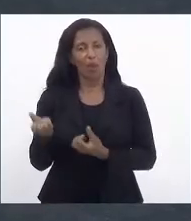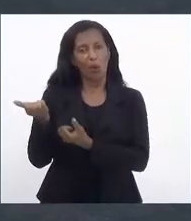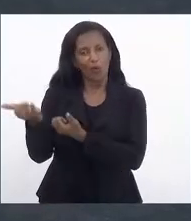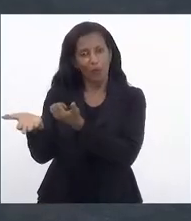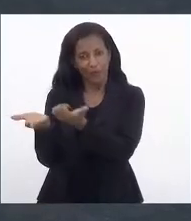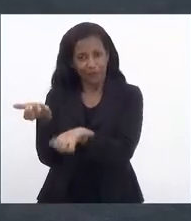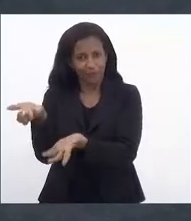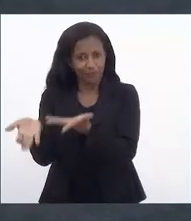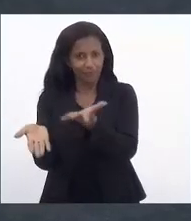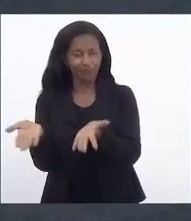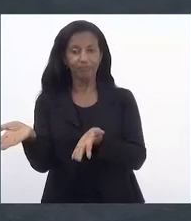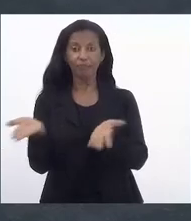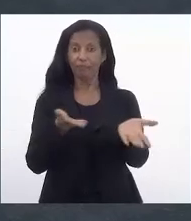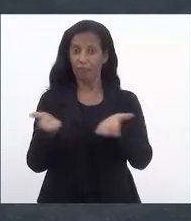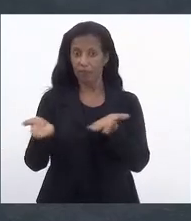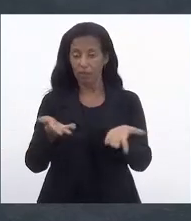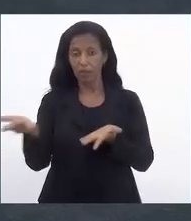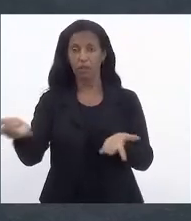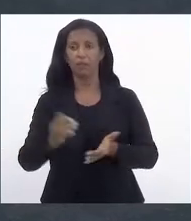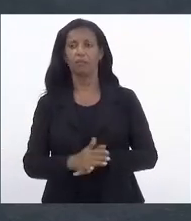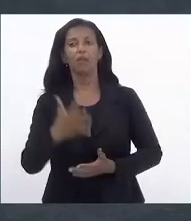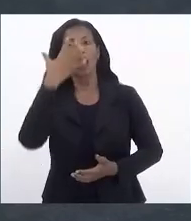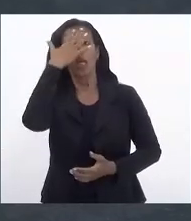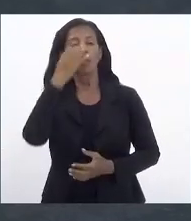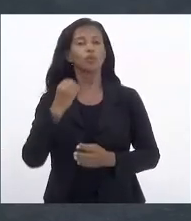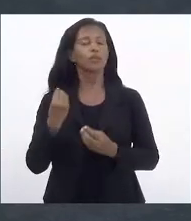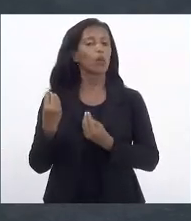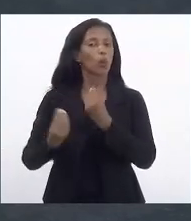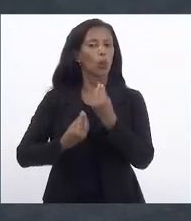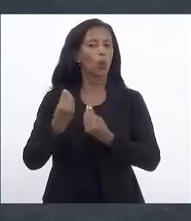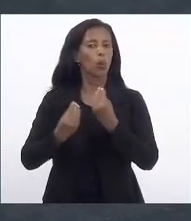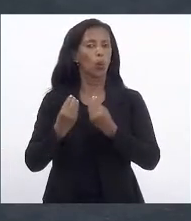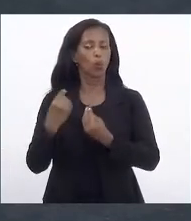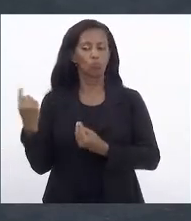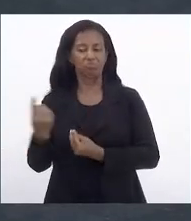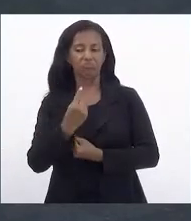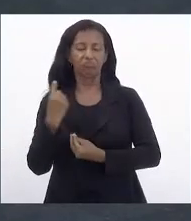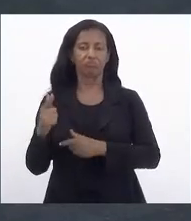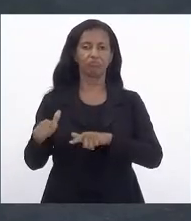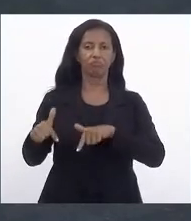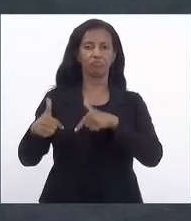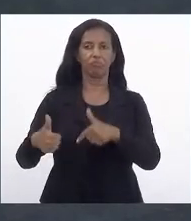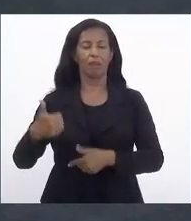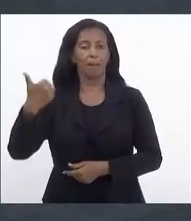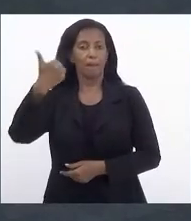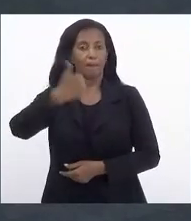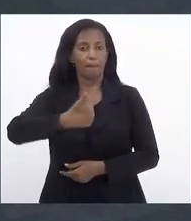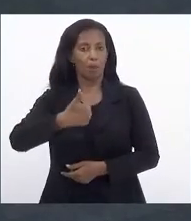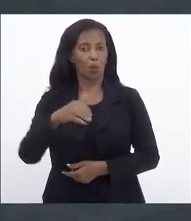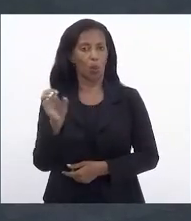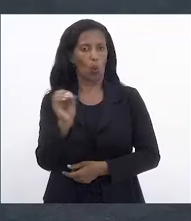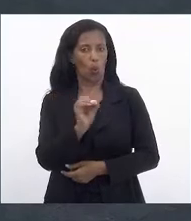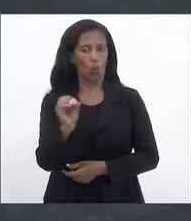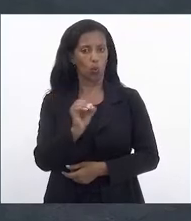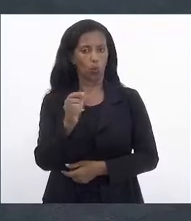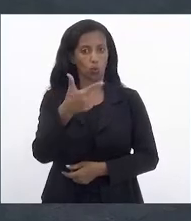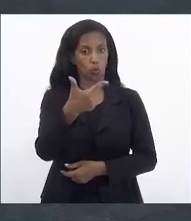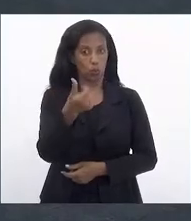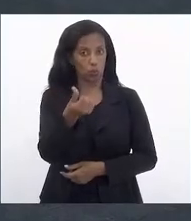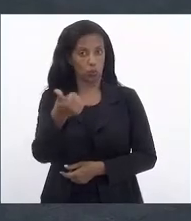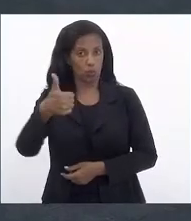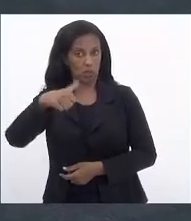oferecendo e mediante a isso eu não sei de que forma a gente vai fazer mas no dia 1 de outubro de 2019